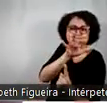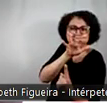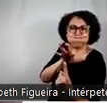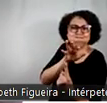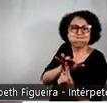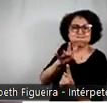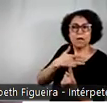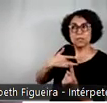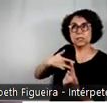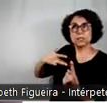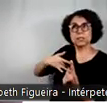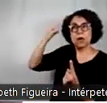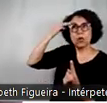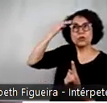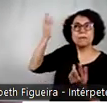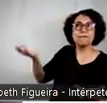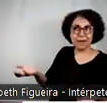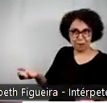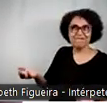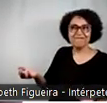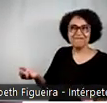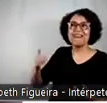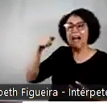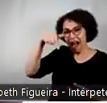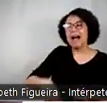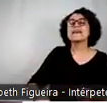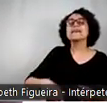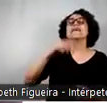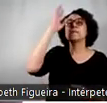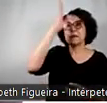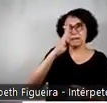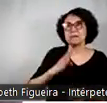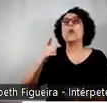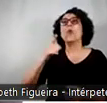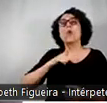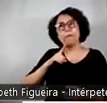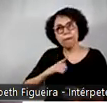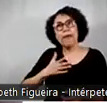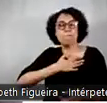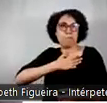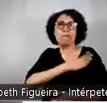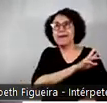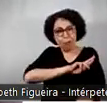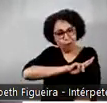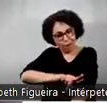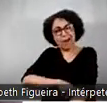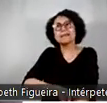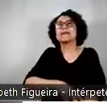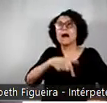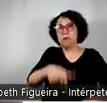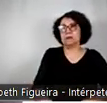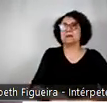racismo à brasileira, né? Muitas pessoas, né, elas reconhecem o racismo, conhecem o racismo no Brasil,